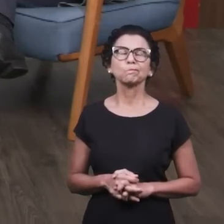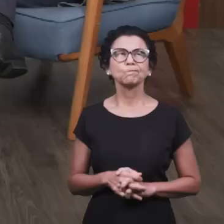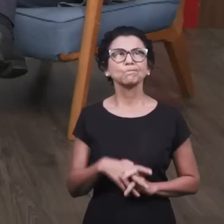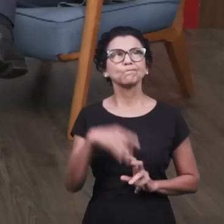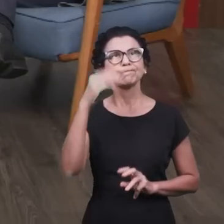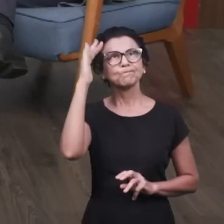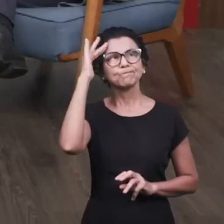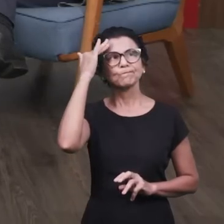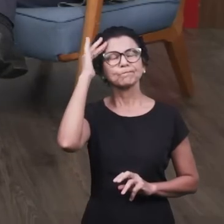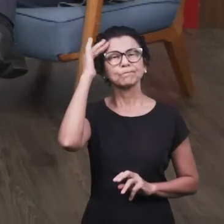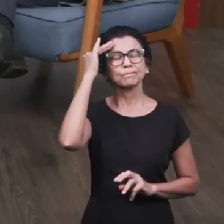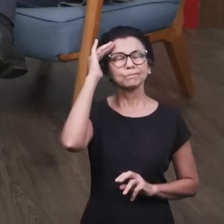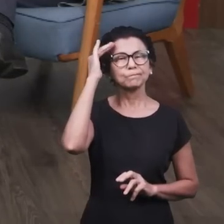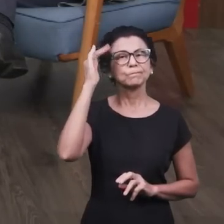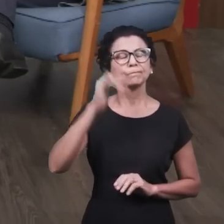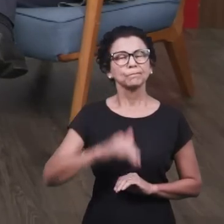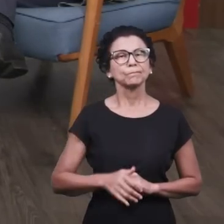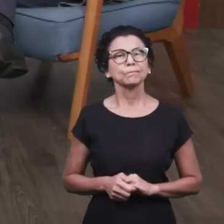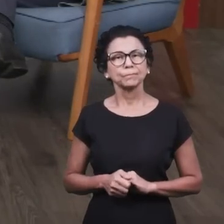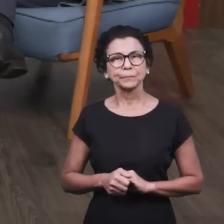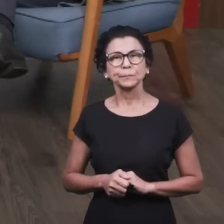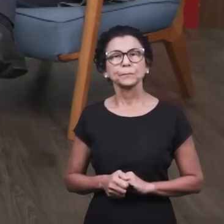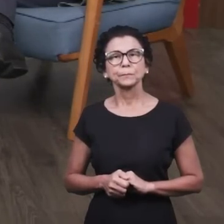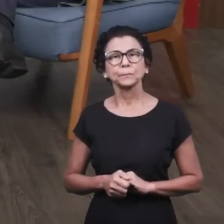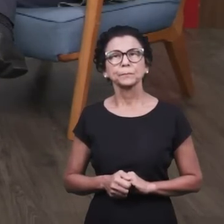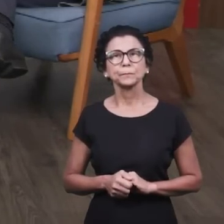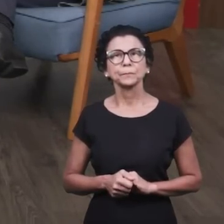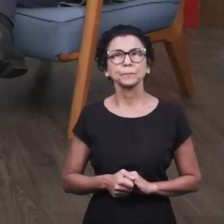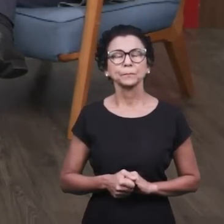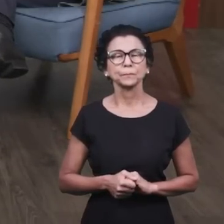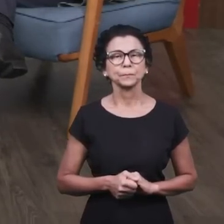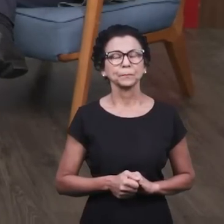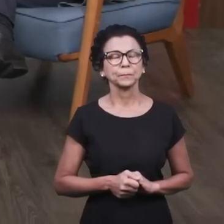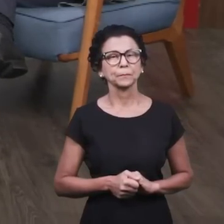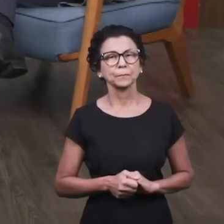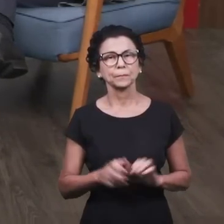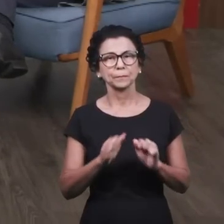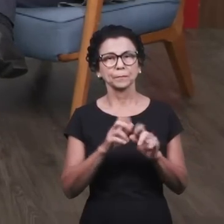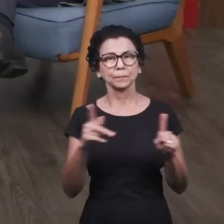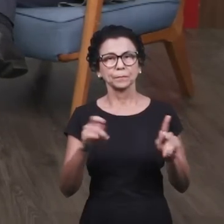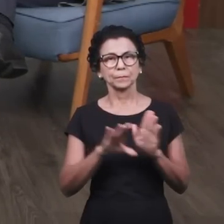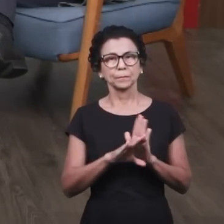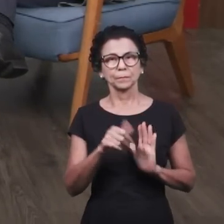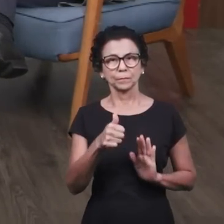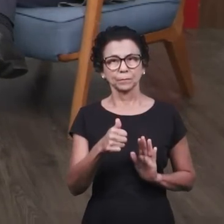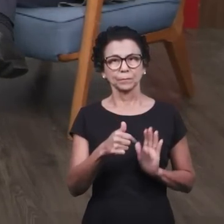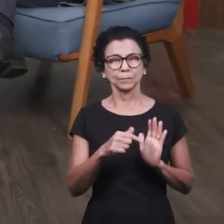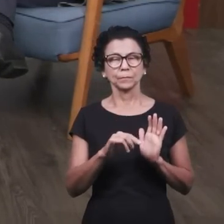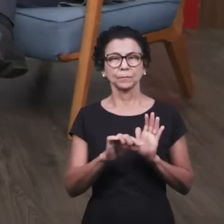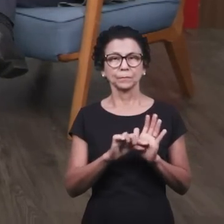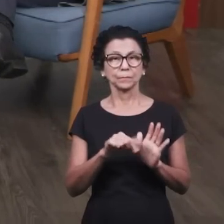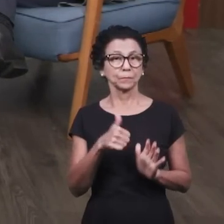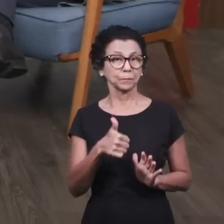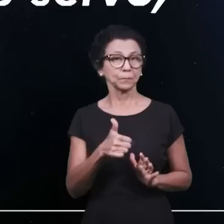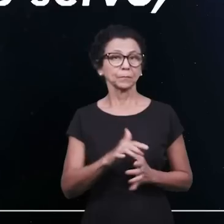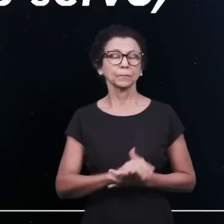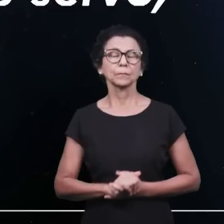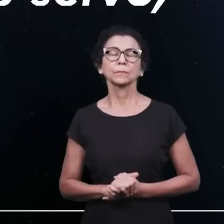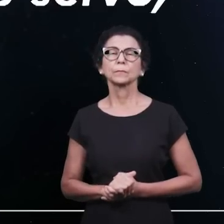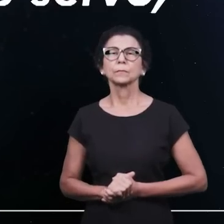o alcance daquilo que a Bíblia traz e em relação àquilo que está sendo dito aqui. Apocalipse 1 diz